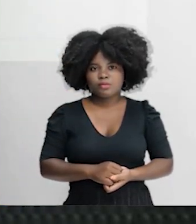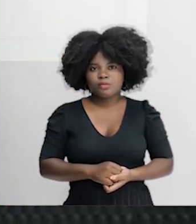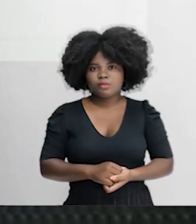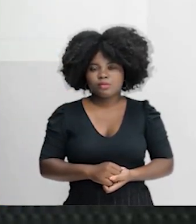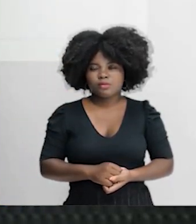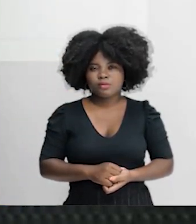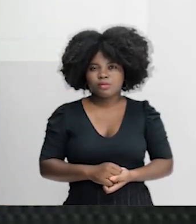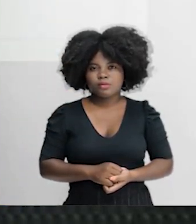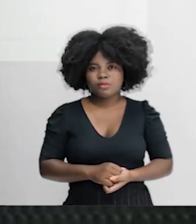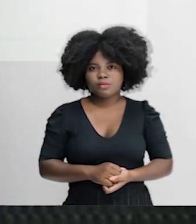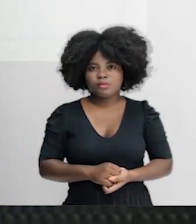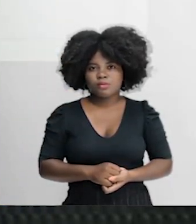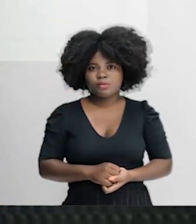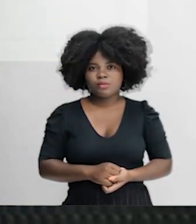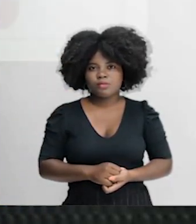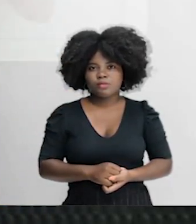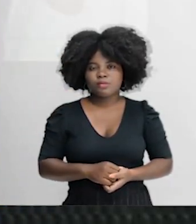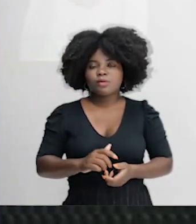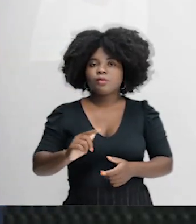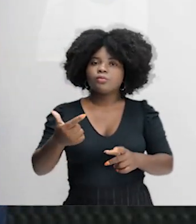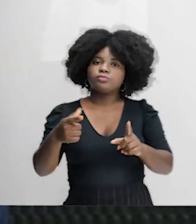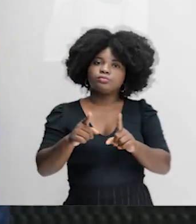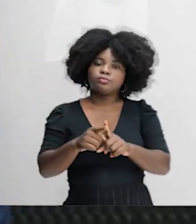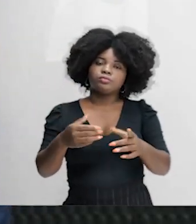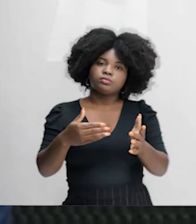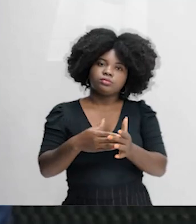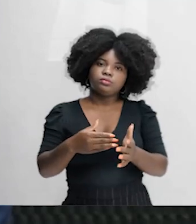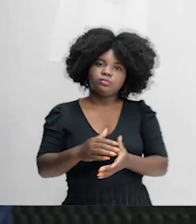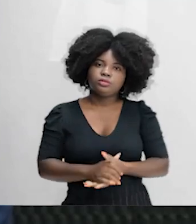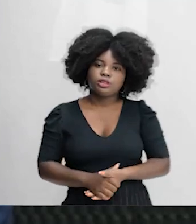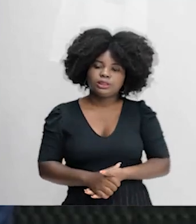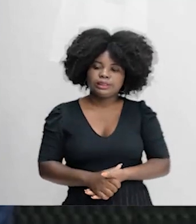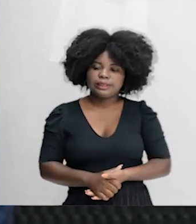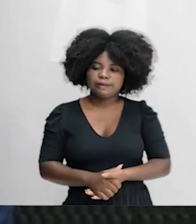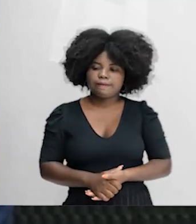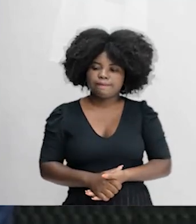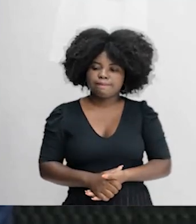Certo? Pois o gráfico faz isso.